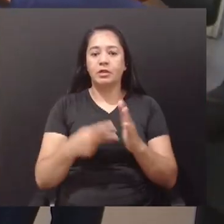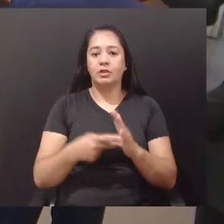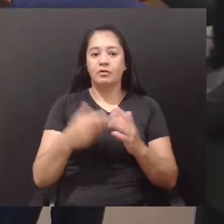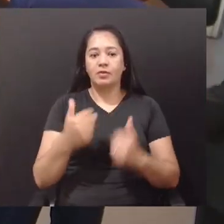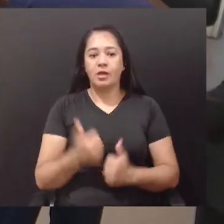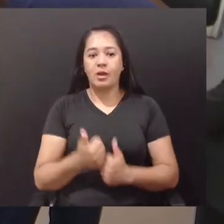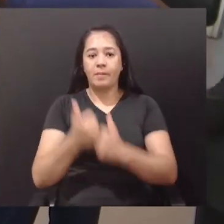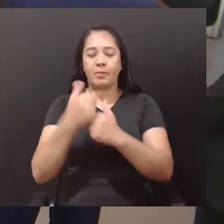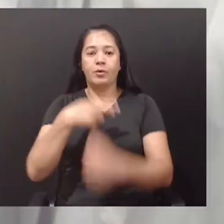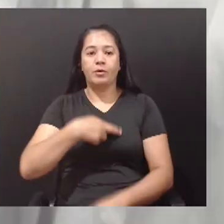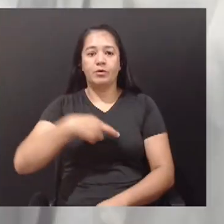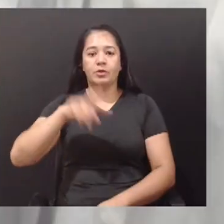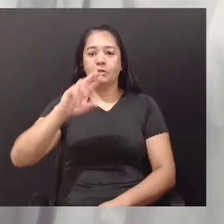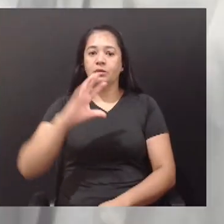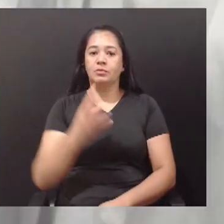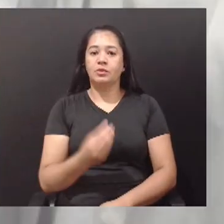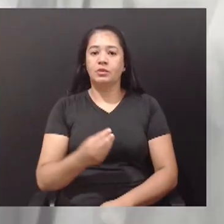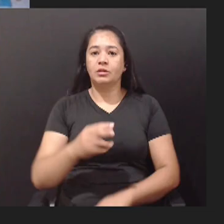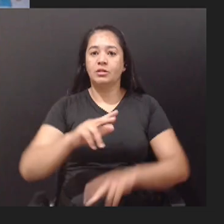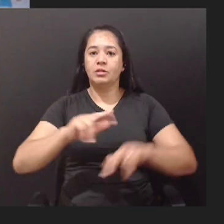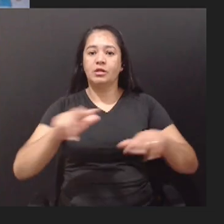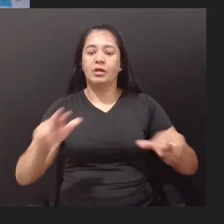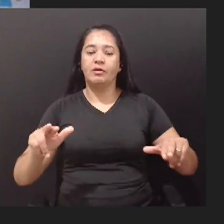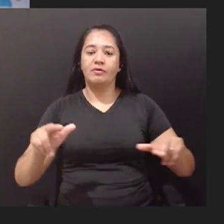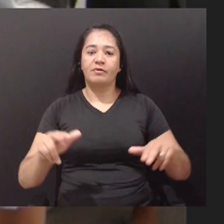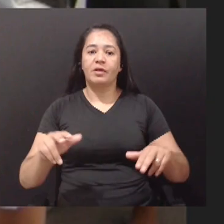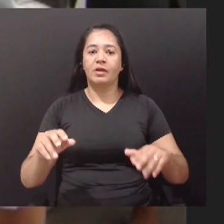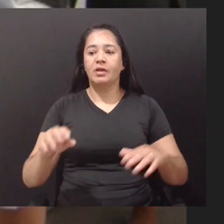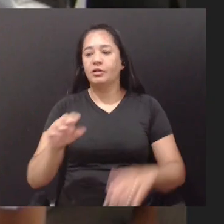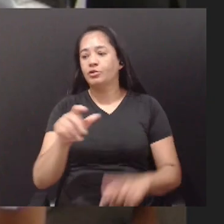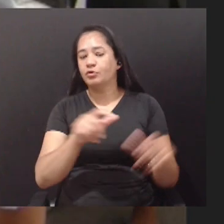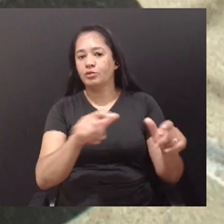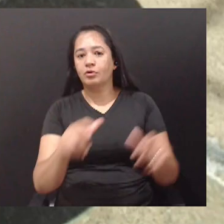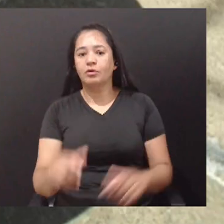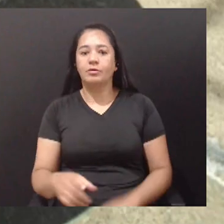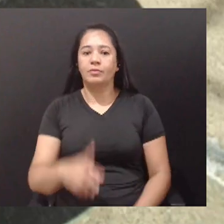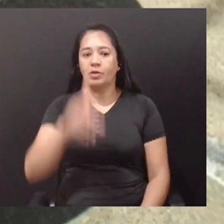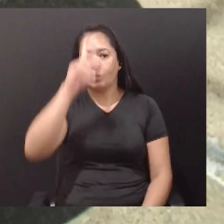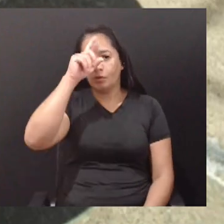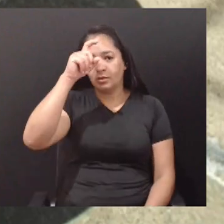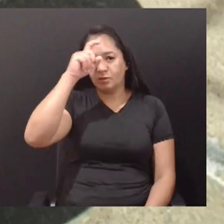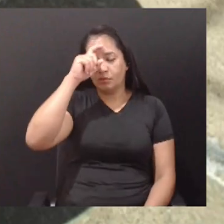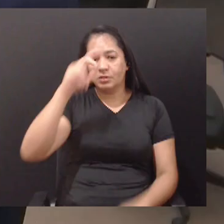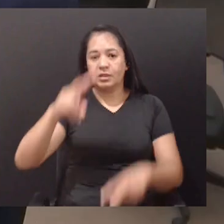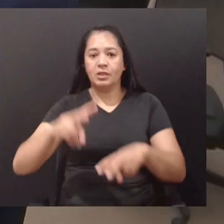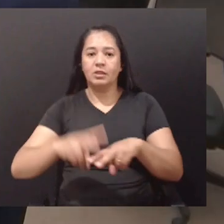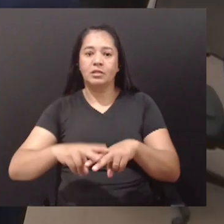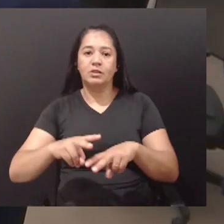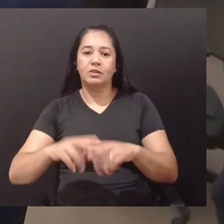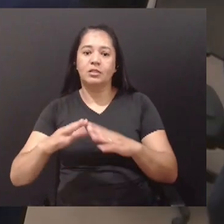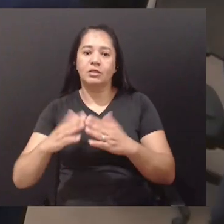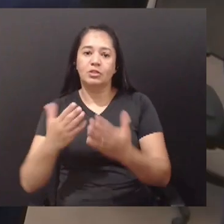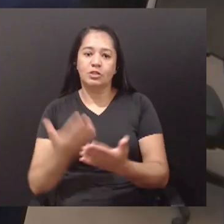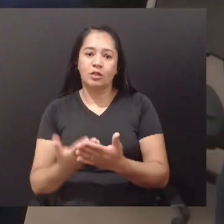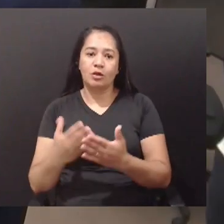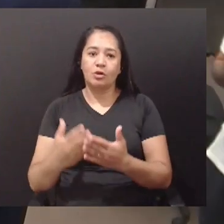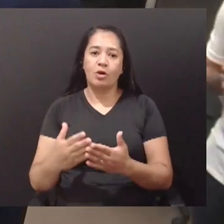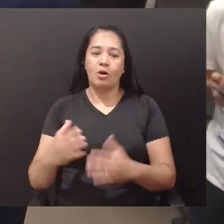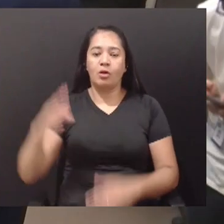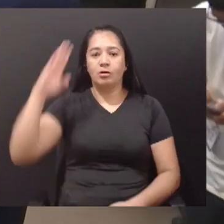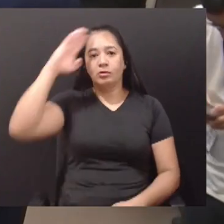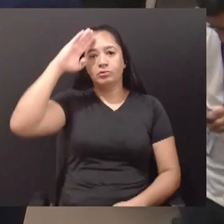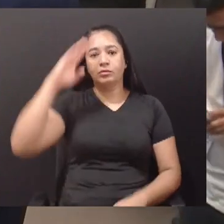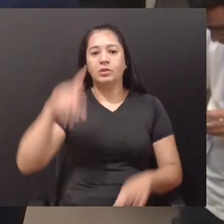diversas instituições, como hospitais, presídios, escolas e forças armadas. Padres e